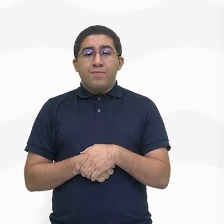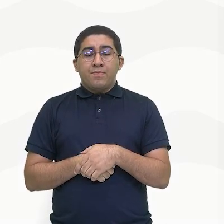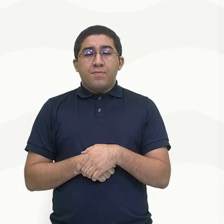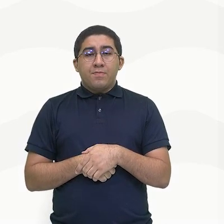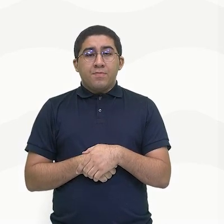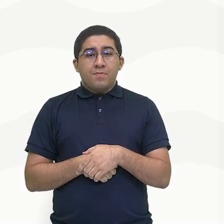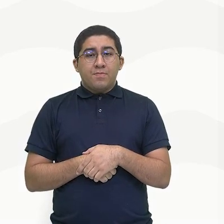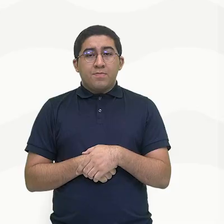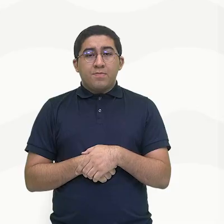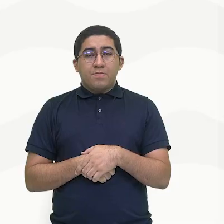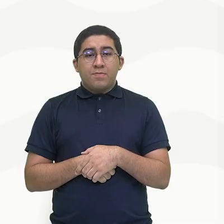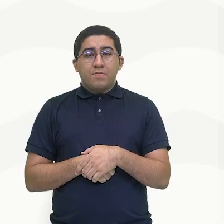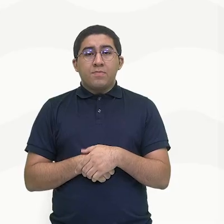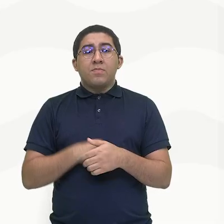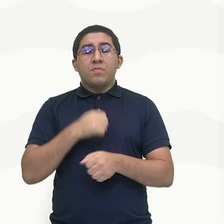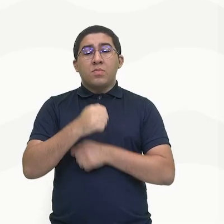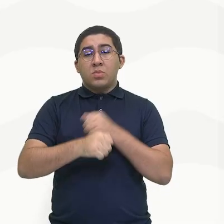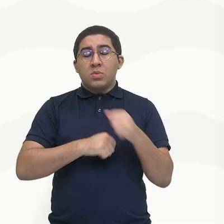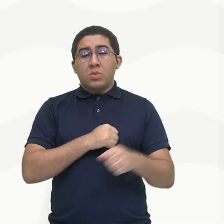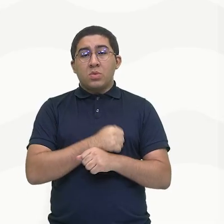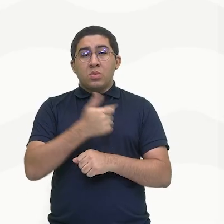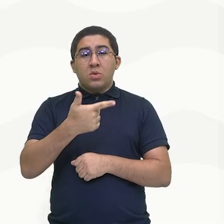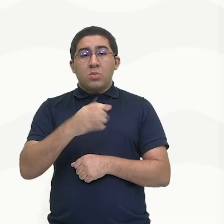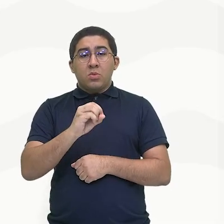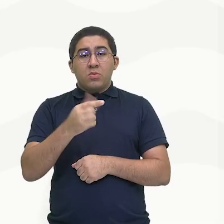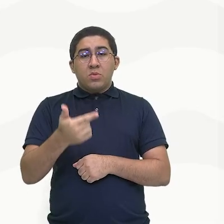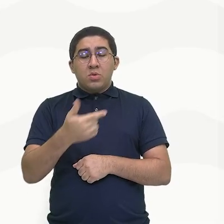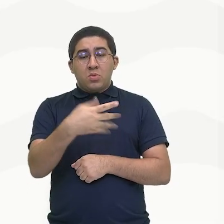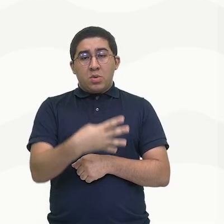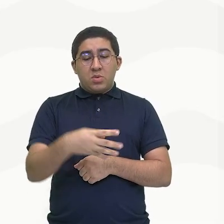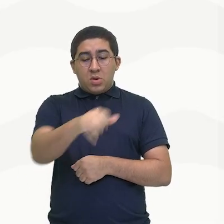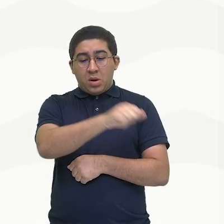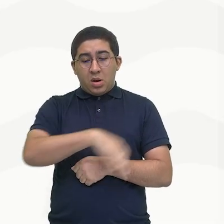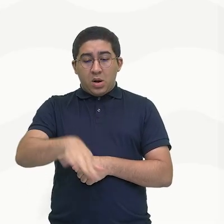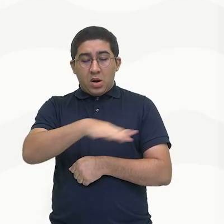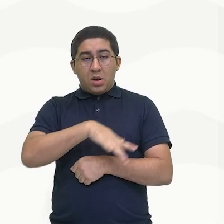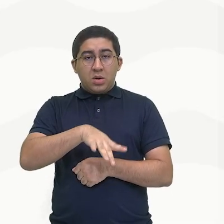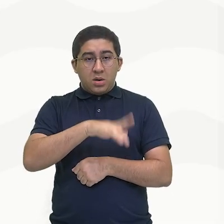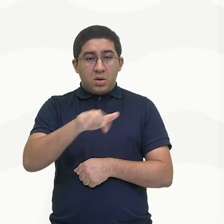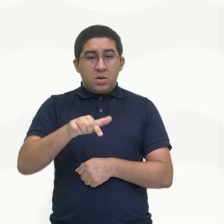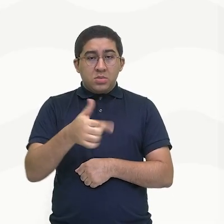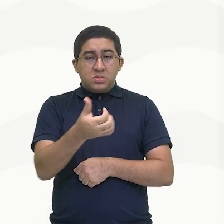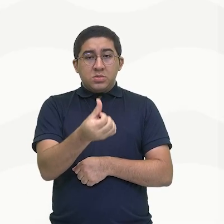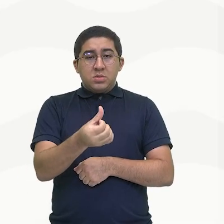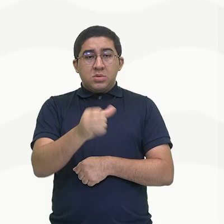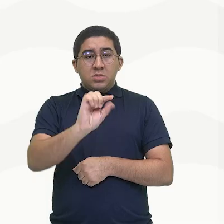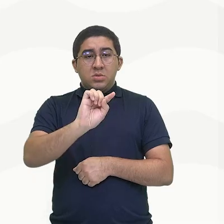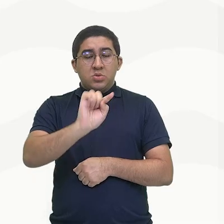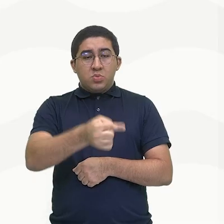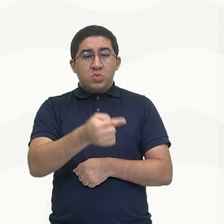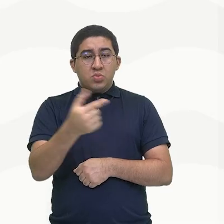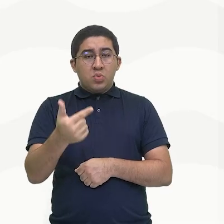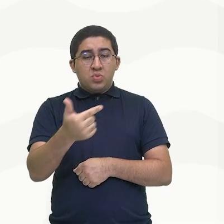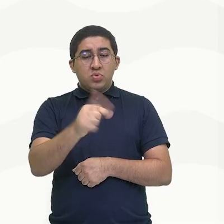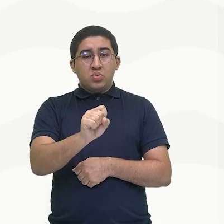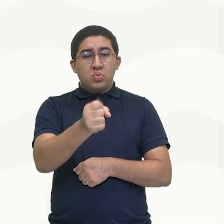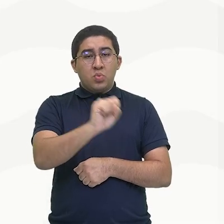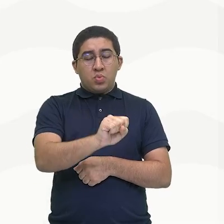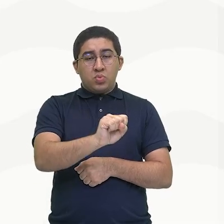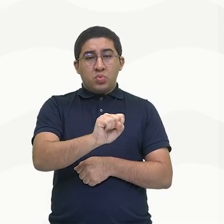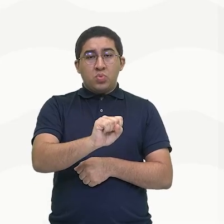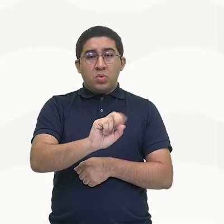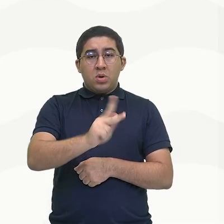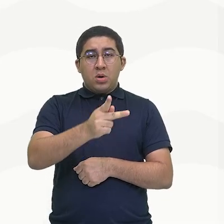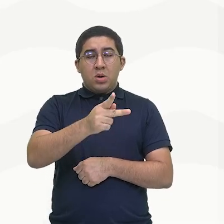lá que em 2024 a área desmatada era de 6.288 quilômetros